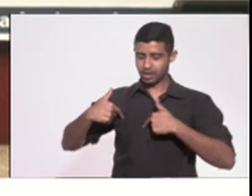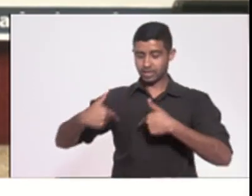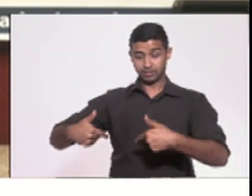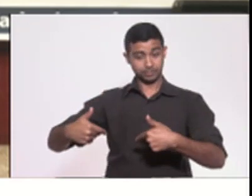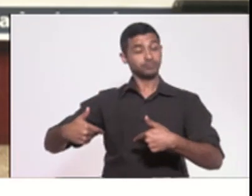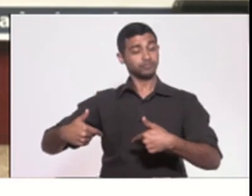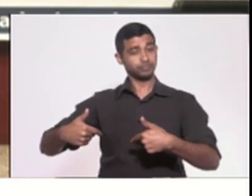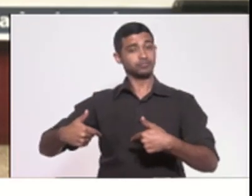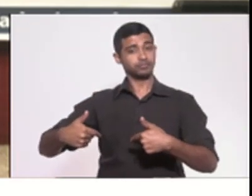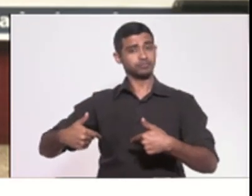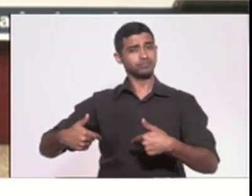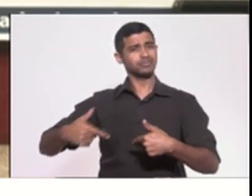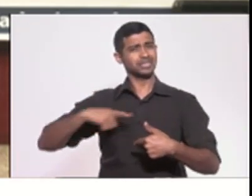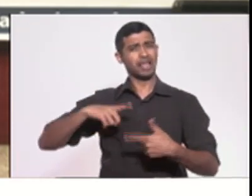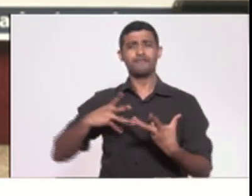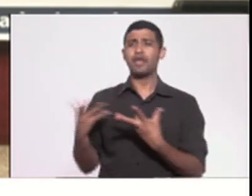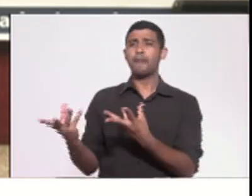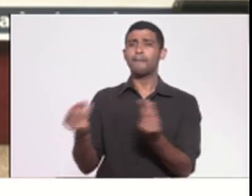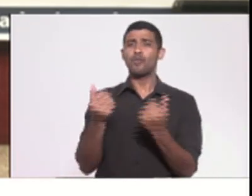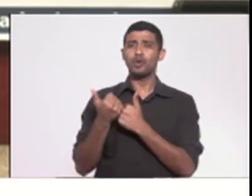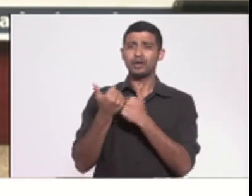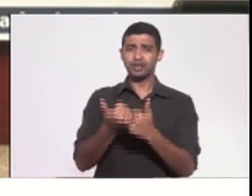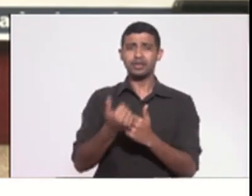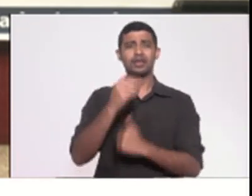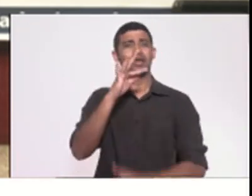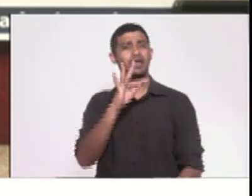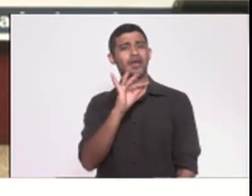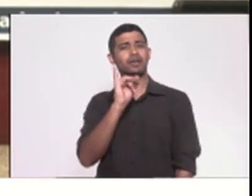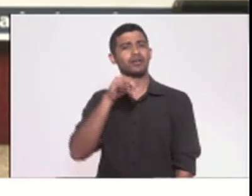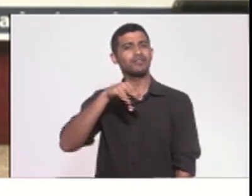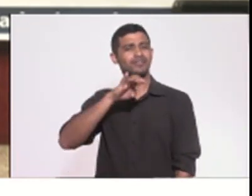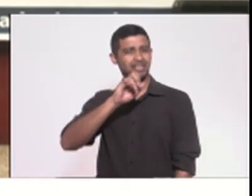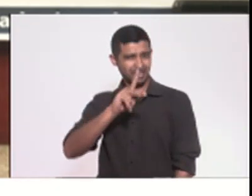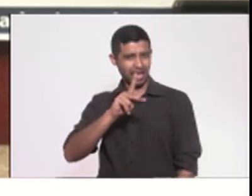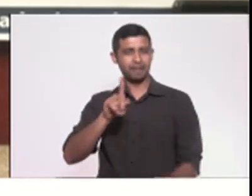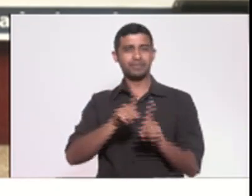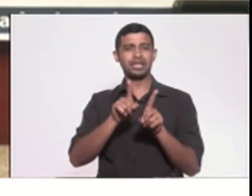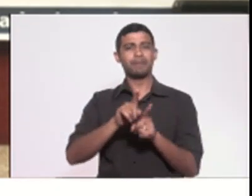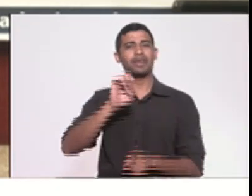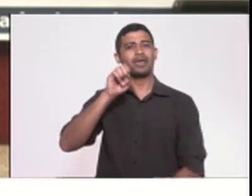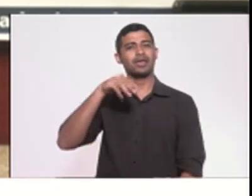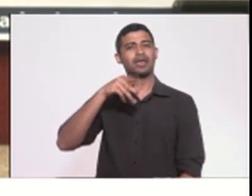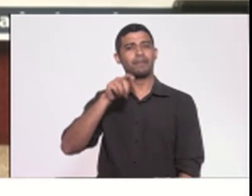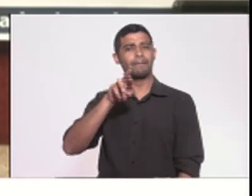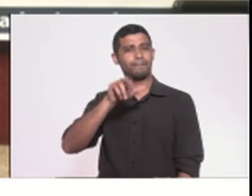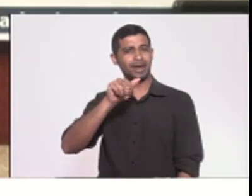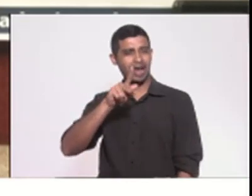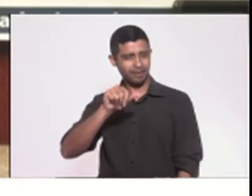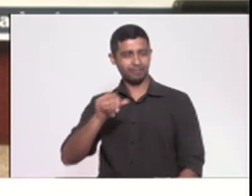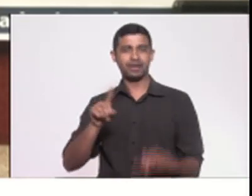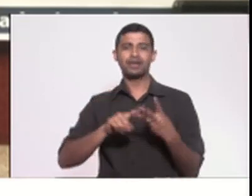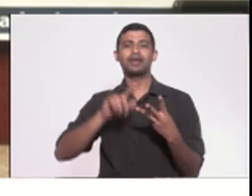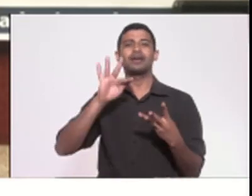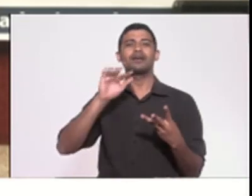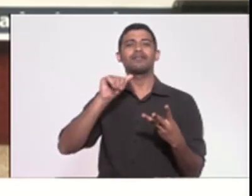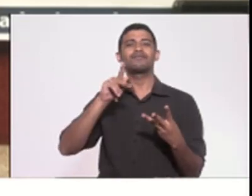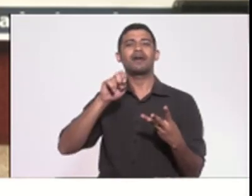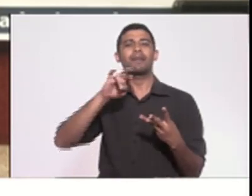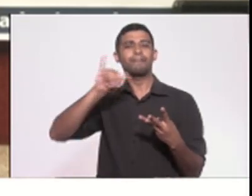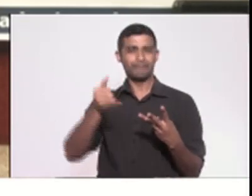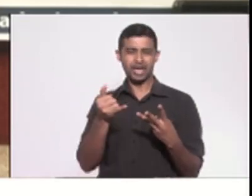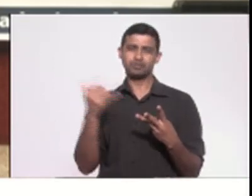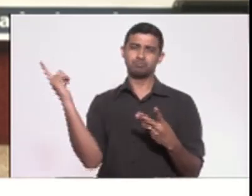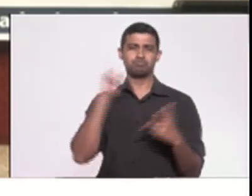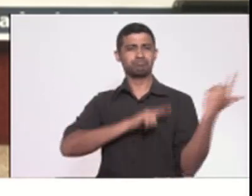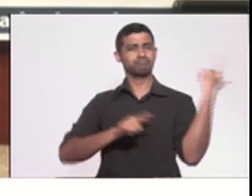recebeu bastante apoio da FINEP, da Embrapa e da FAPERJ também, para poder se estabelecer, e é